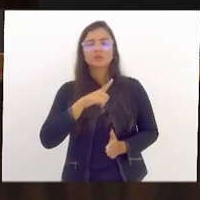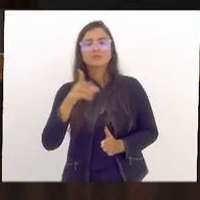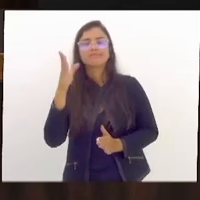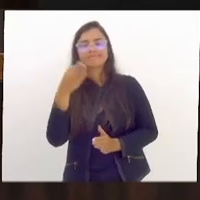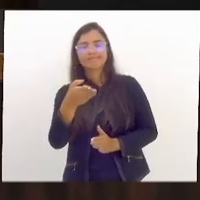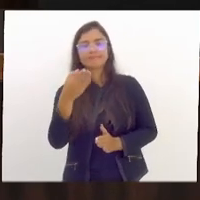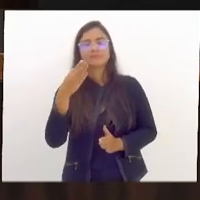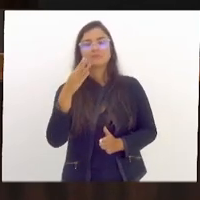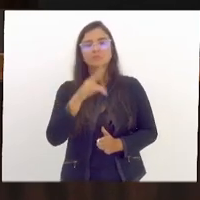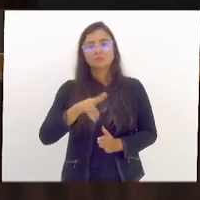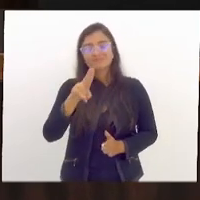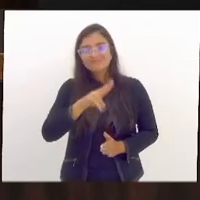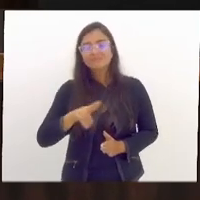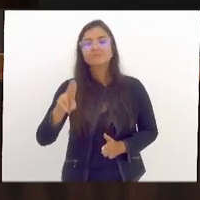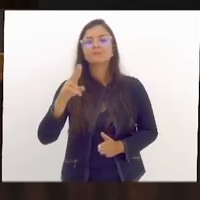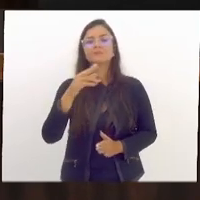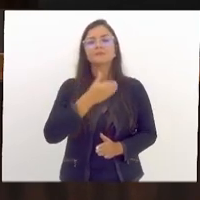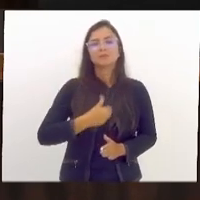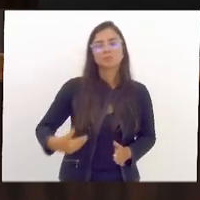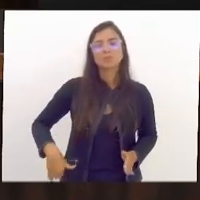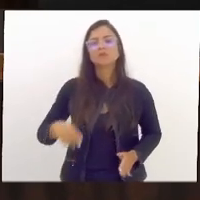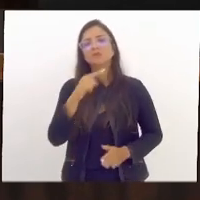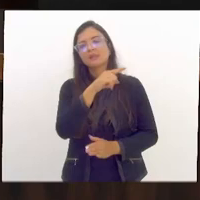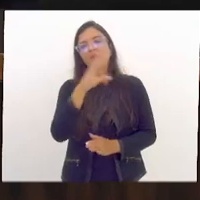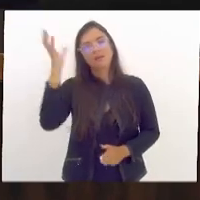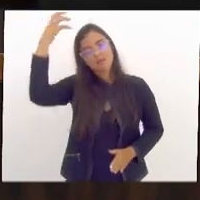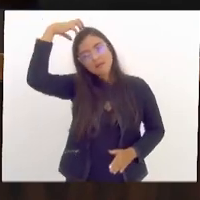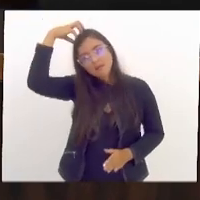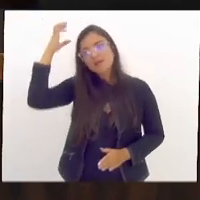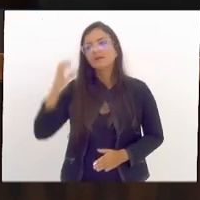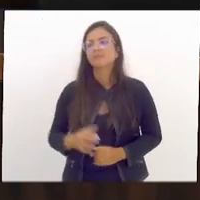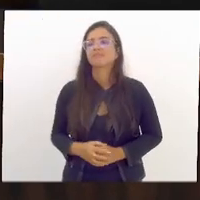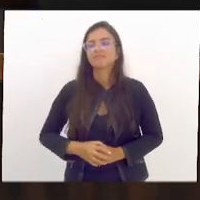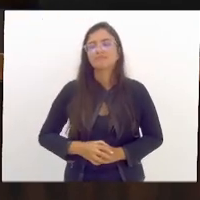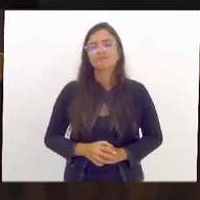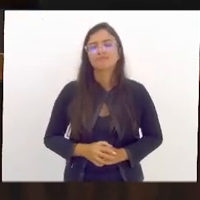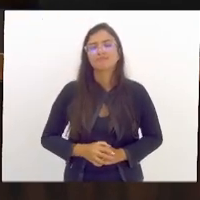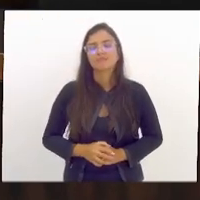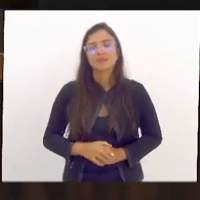pública à Brigada Municipal Ambiental de Angra dos Reis,